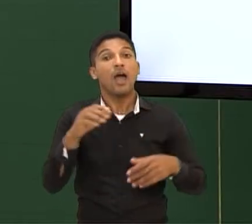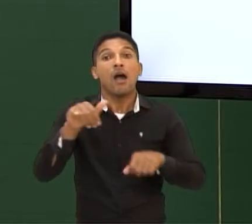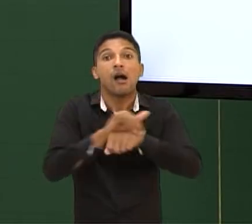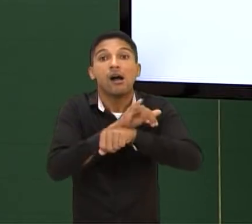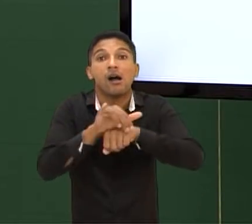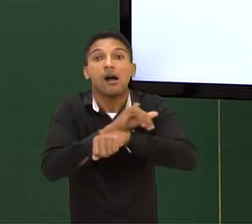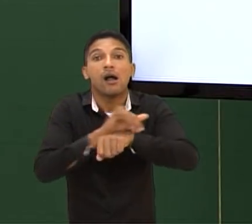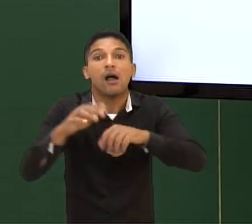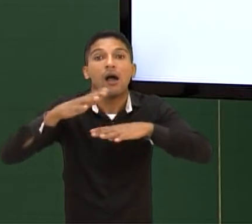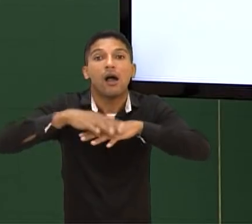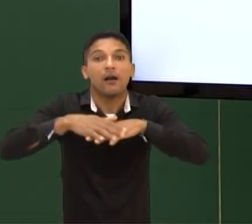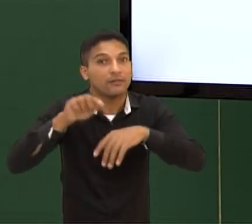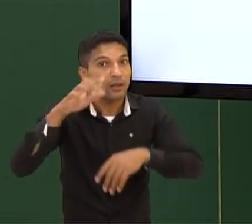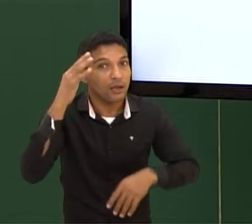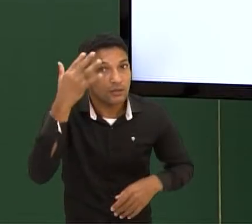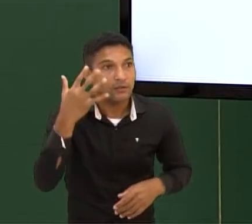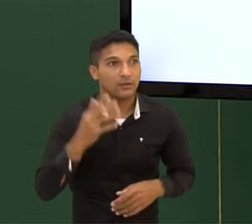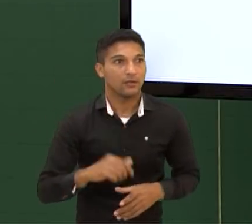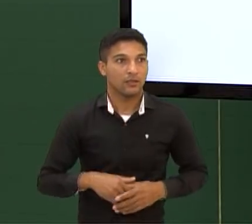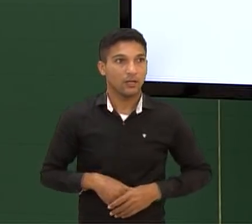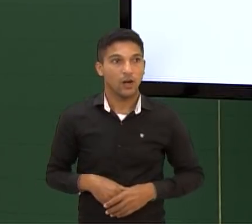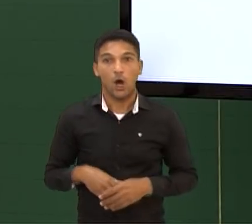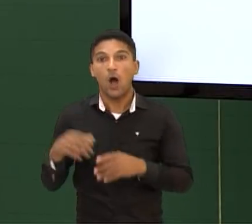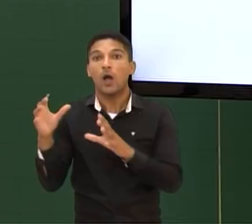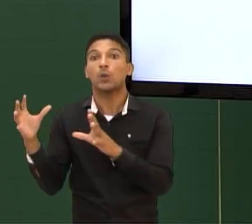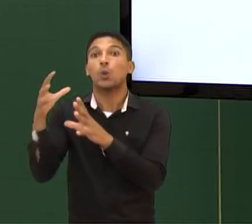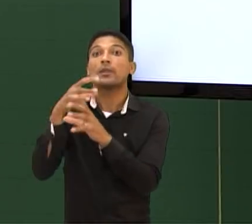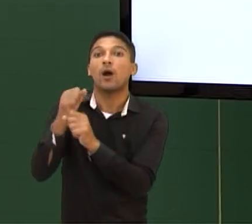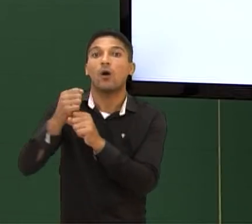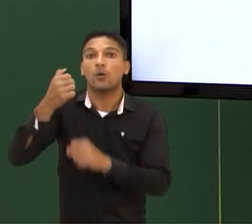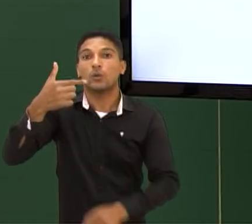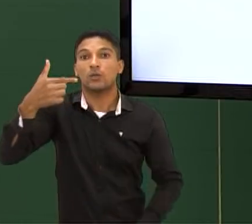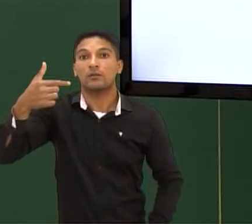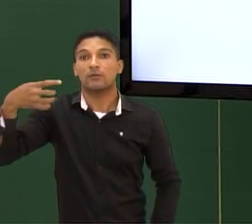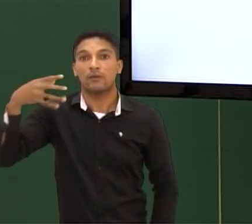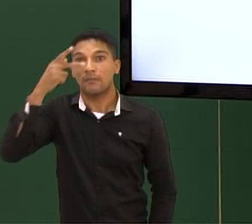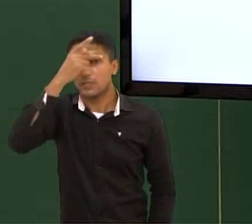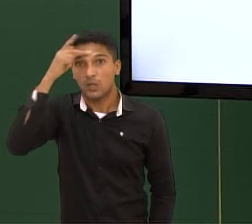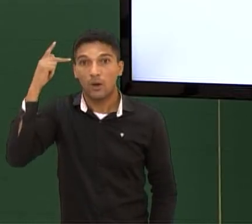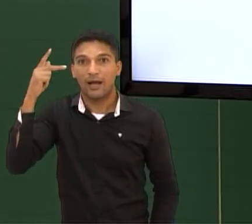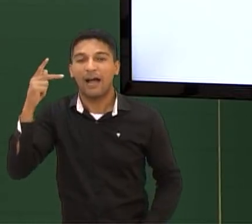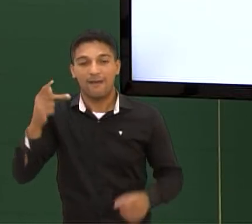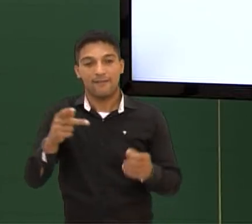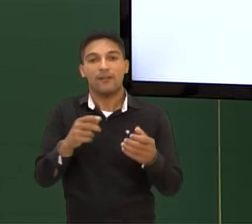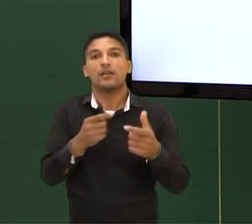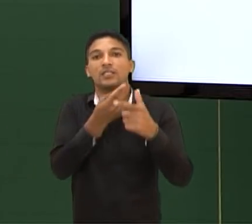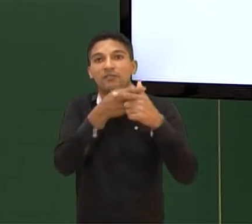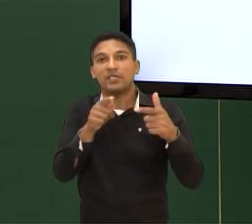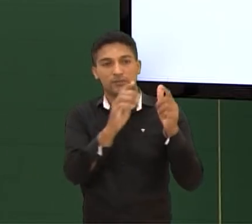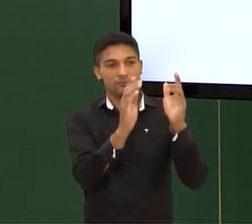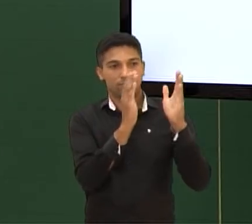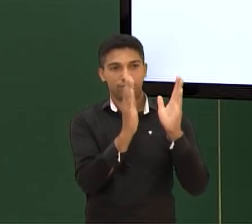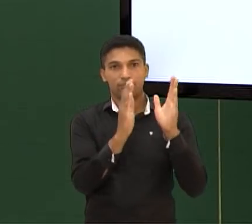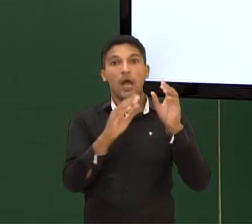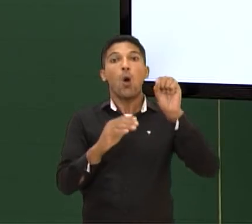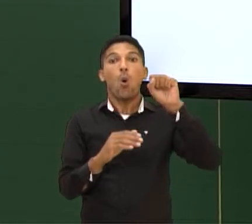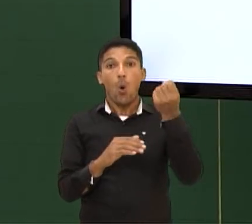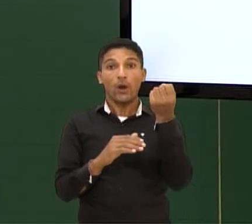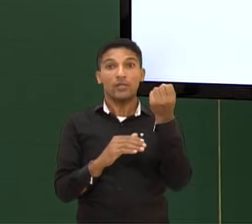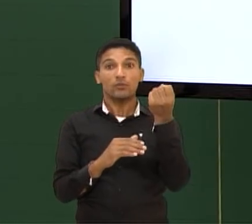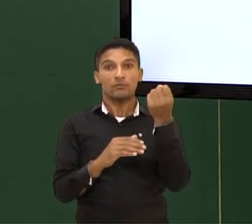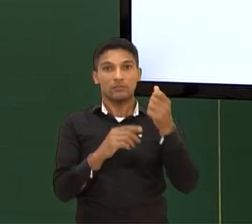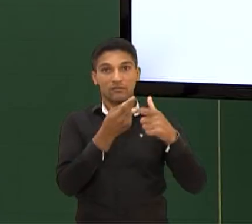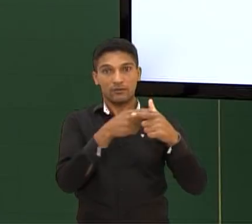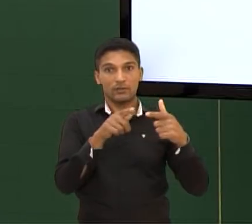uma situação a ser analisada. Então, eu peguei o meu todo e dividi em quantas partes iguais? Em 8 partes. Então,